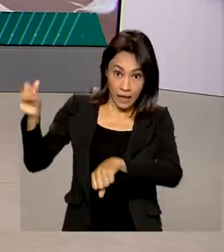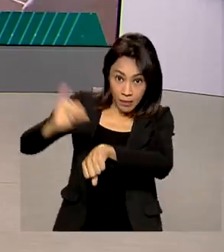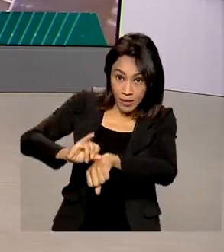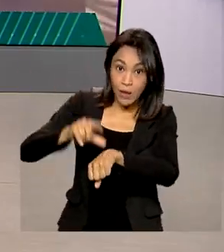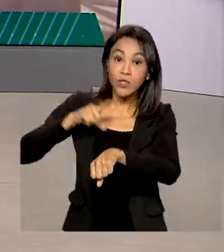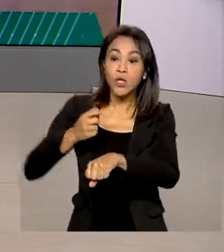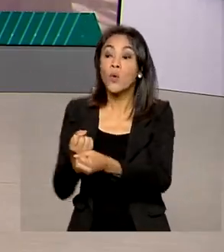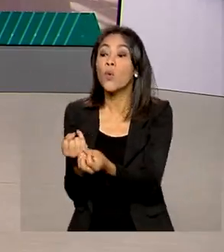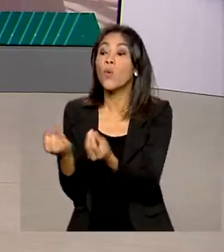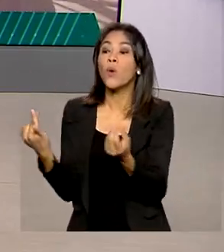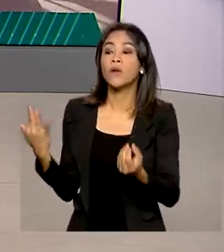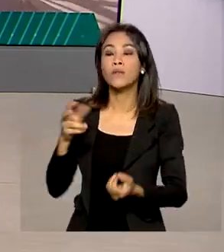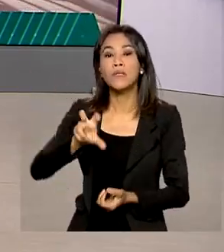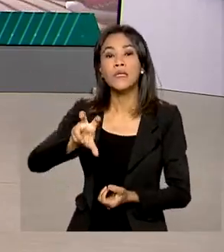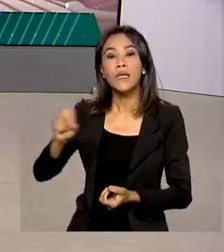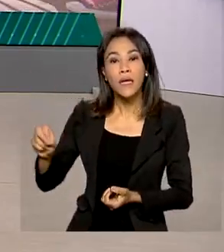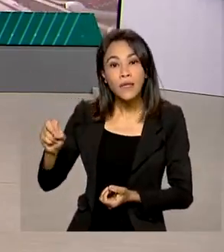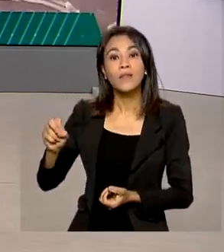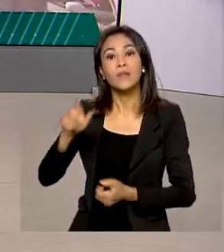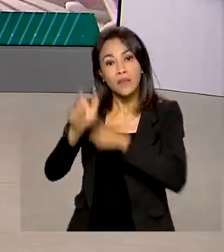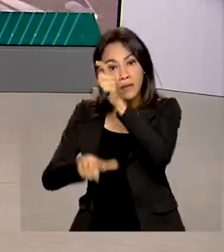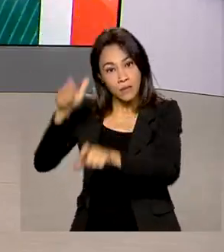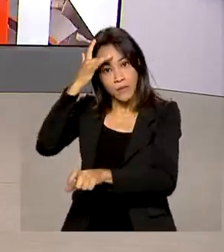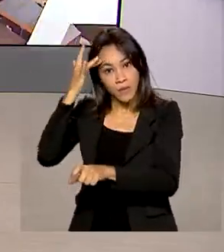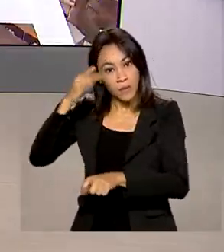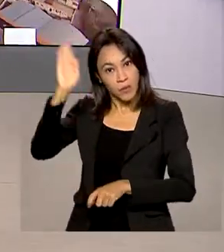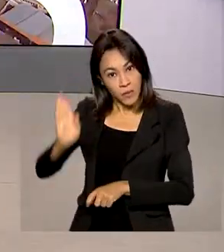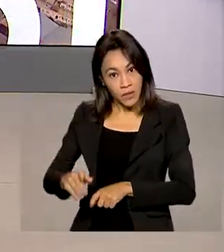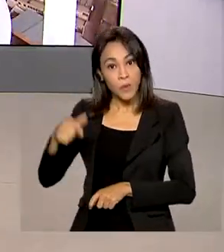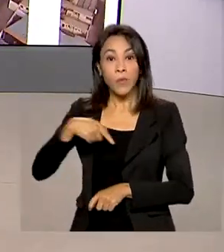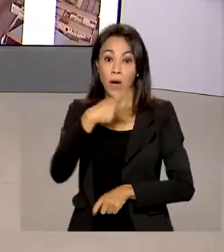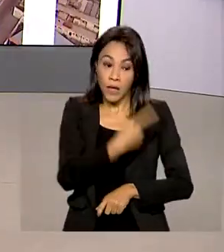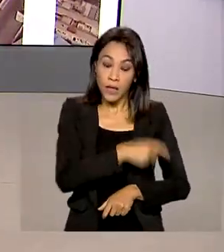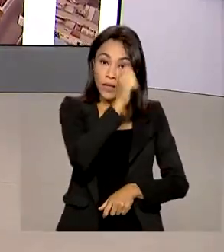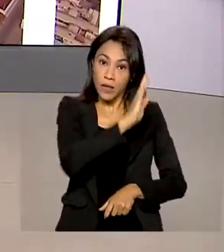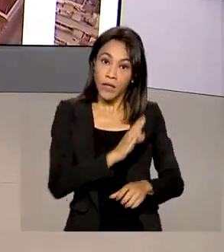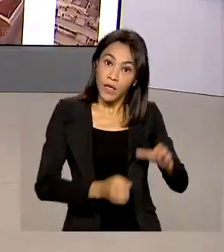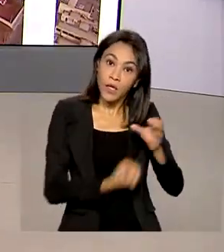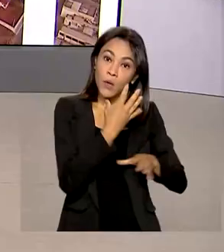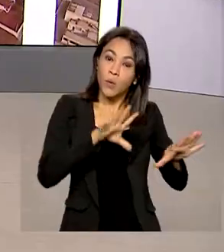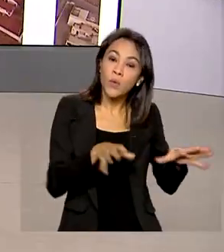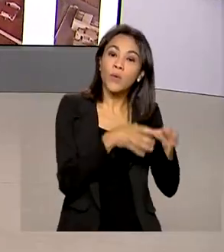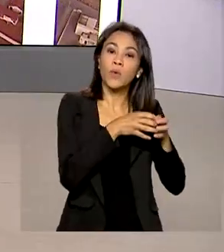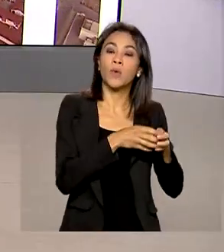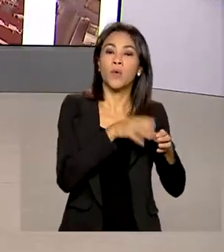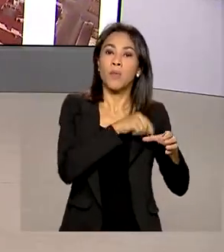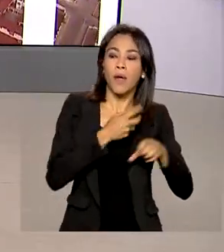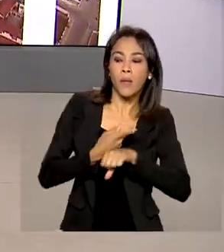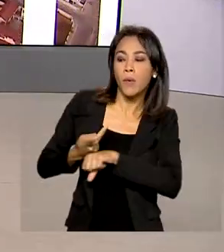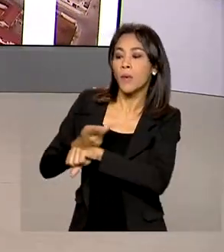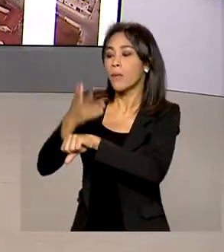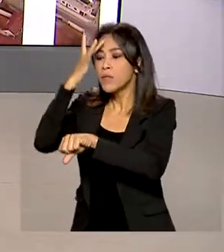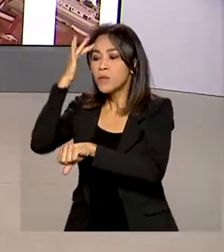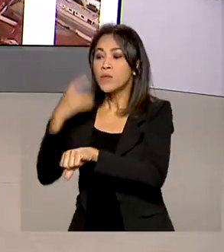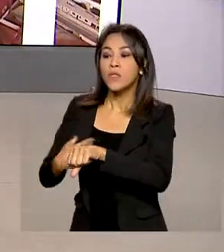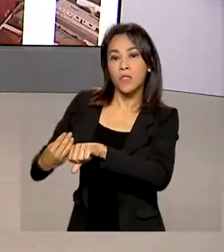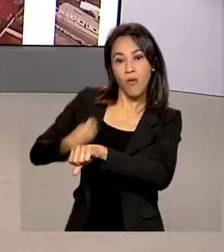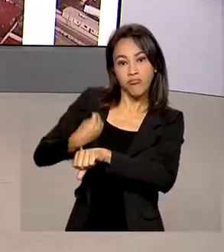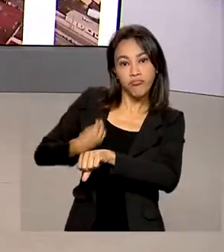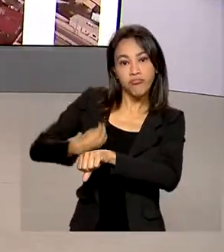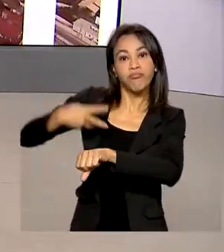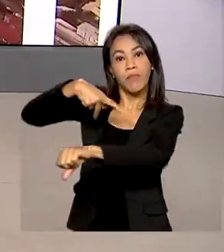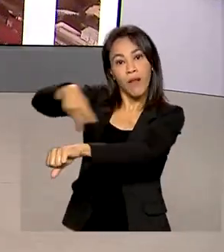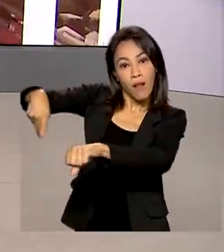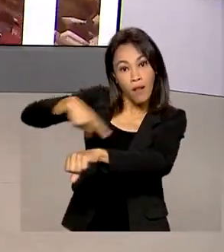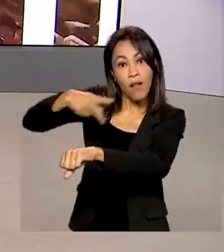500 brasileiros no país. O governo brasileiro criou um grupo de trabalho para localizar cidadãos que estão na Ucrânia e saber